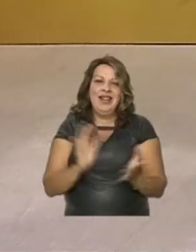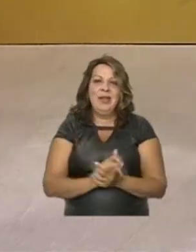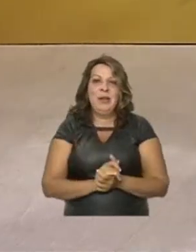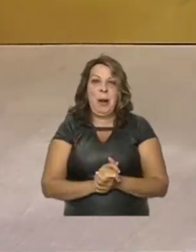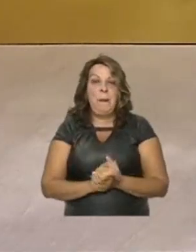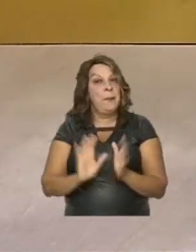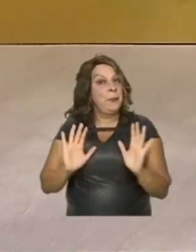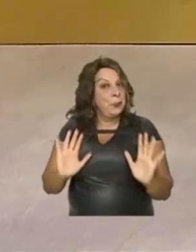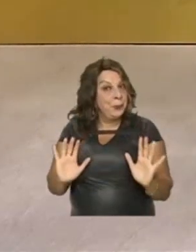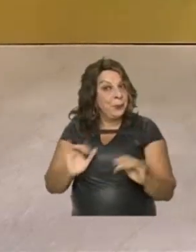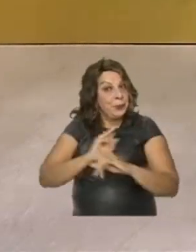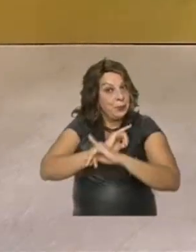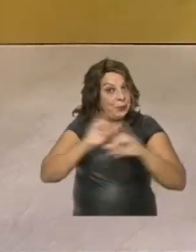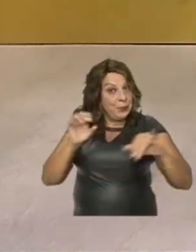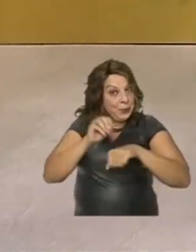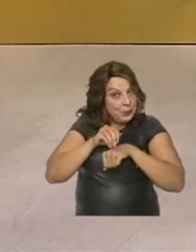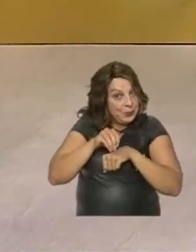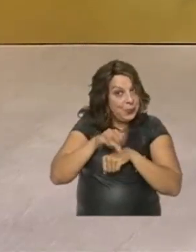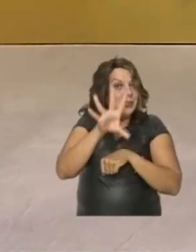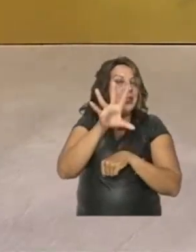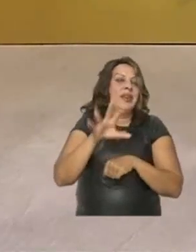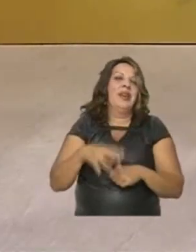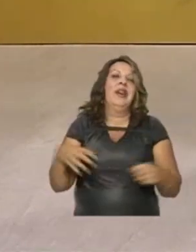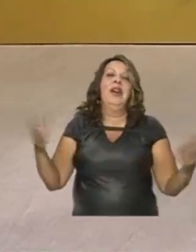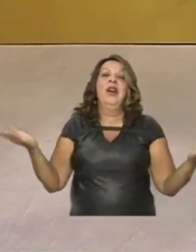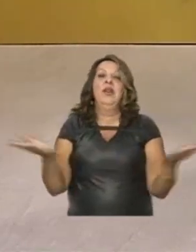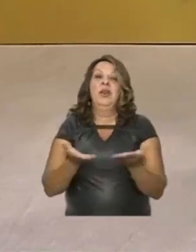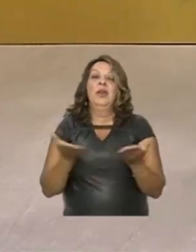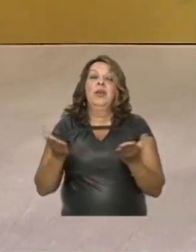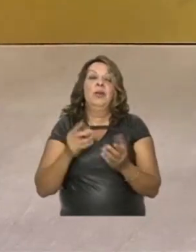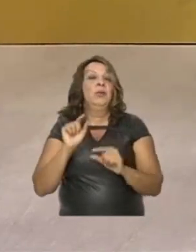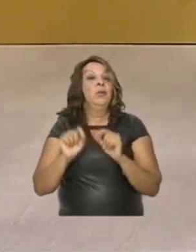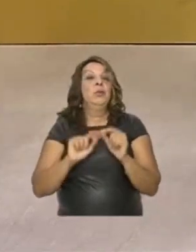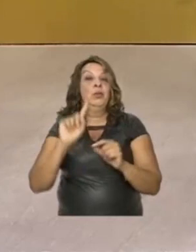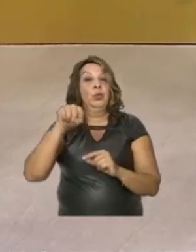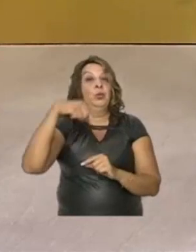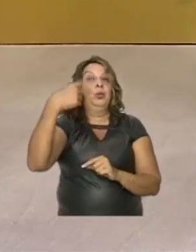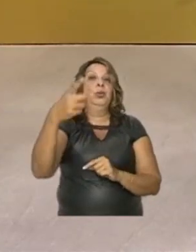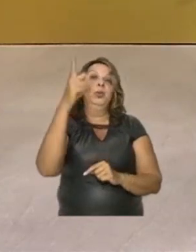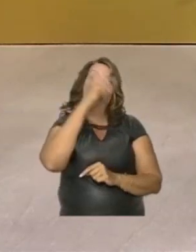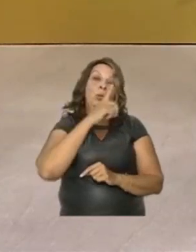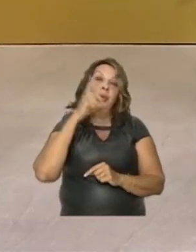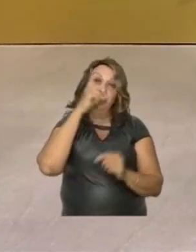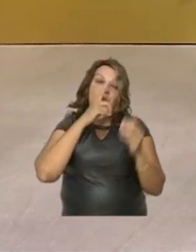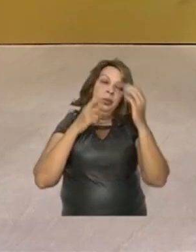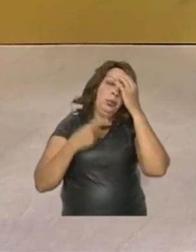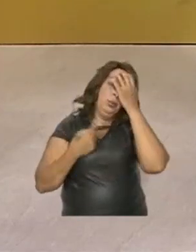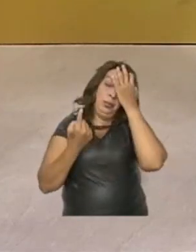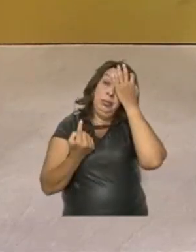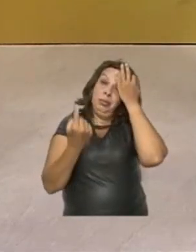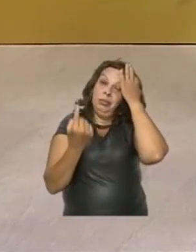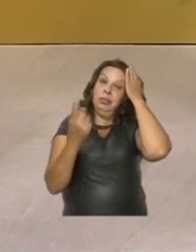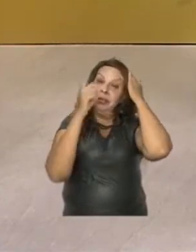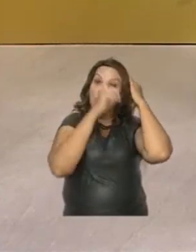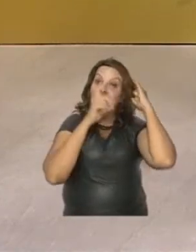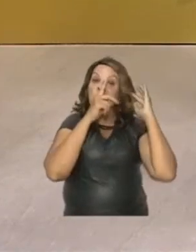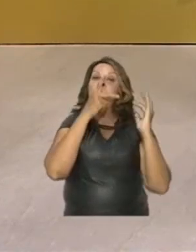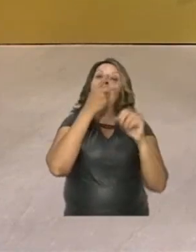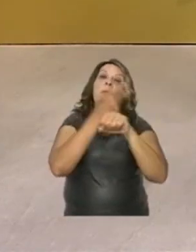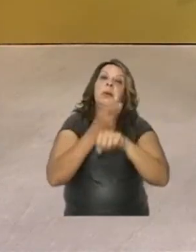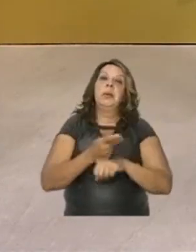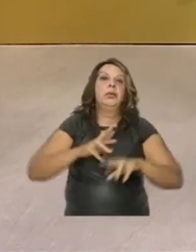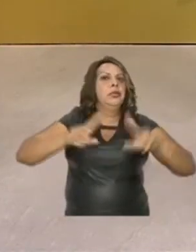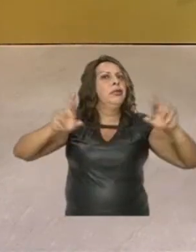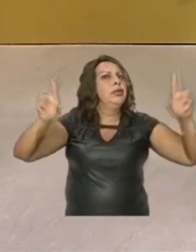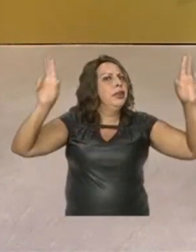Muito bem, dada a dica aí das redes sociais, vamos falar agora sobre o próximo domingo. Você sabe que cada domingo premiações especiais